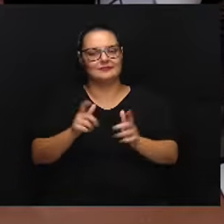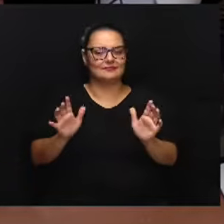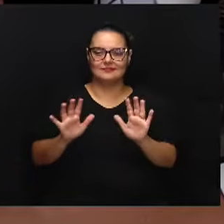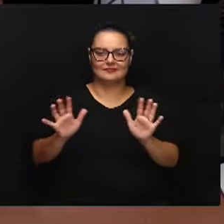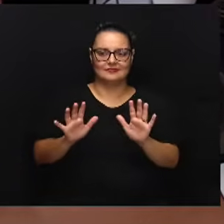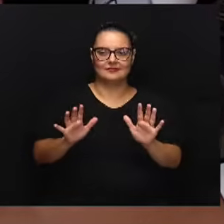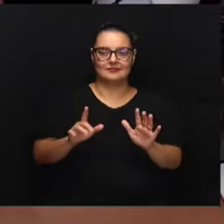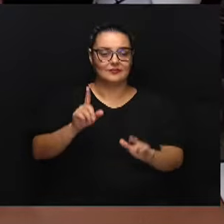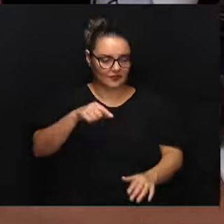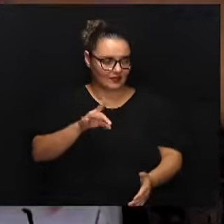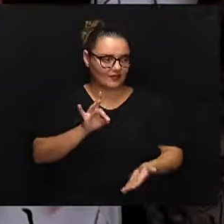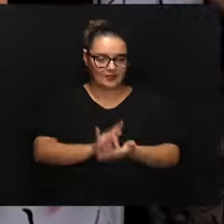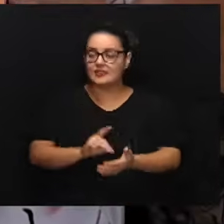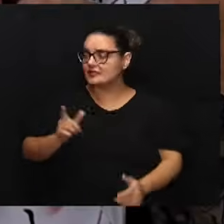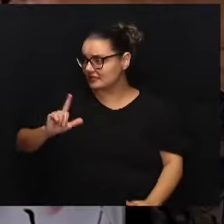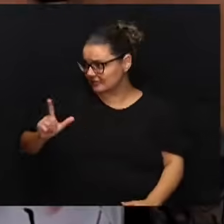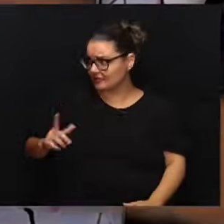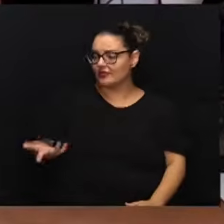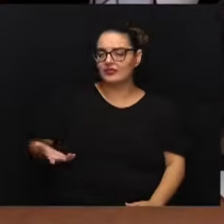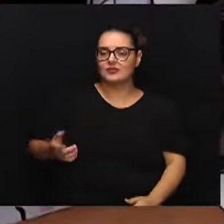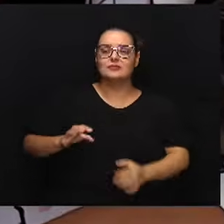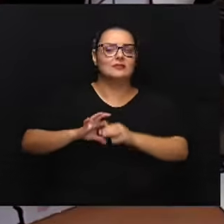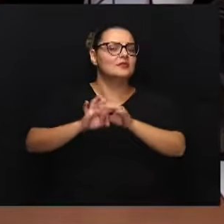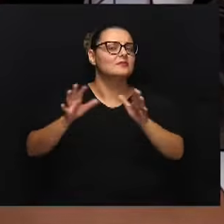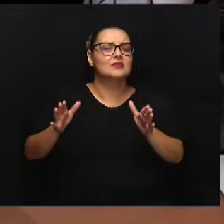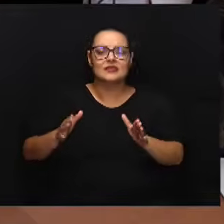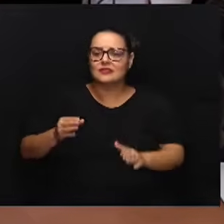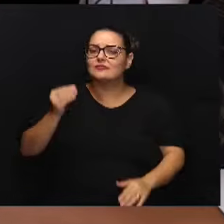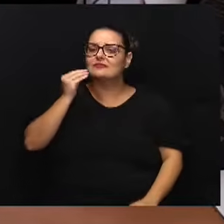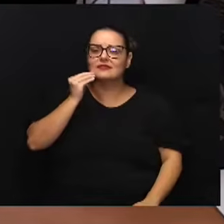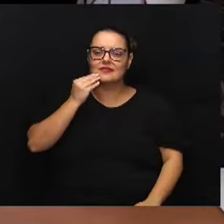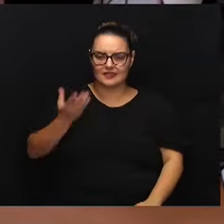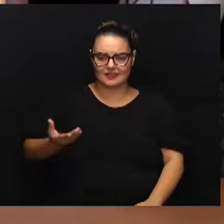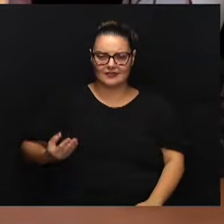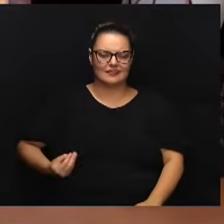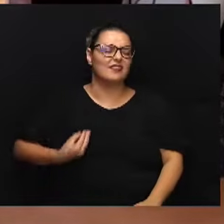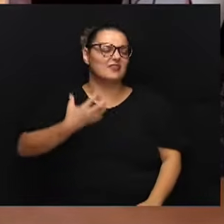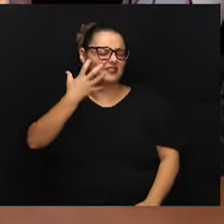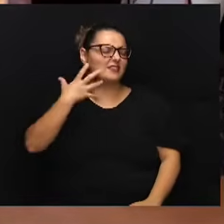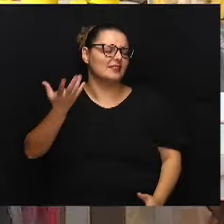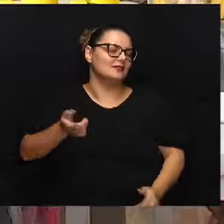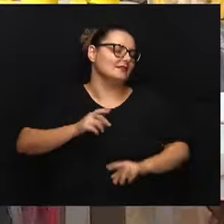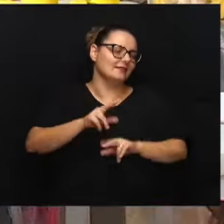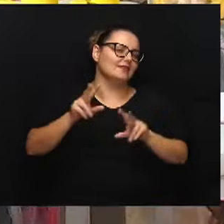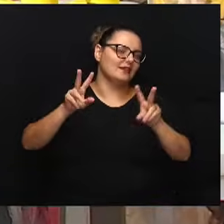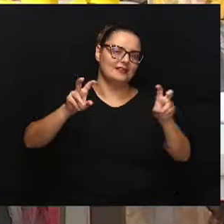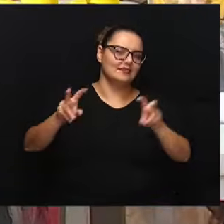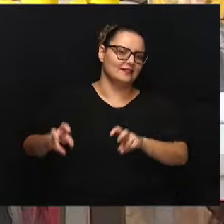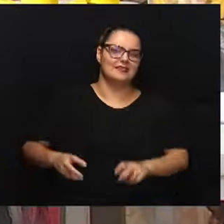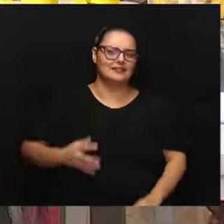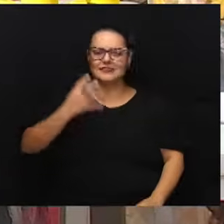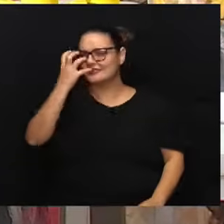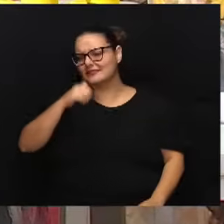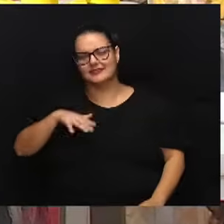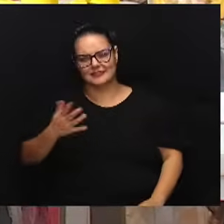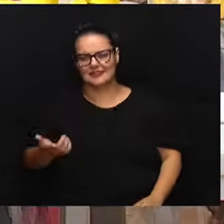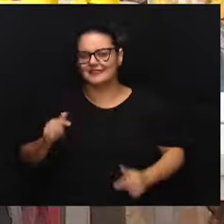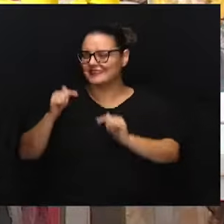é verdade? Claro, se permitam. Se permitam. A vida já é muito séria, tem muitos assuntos que são sérios